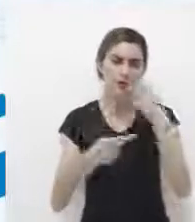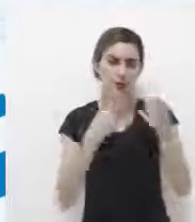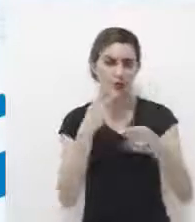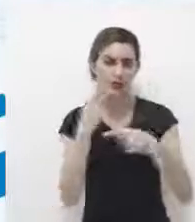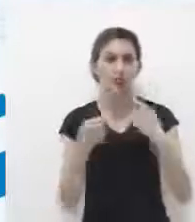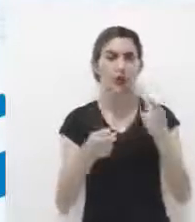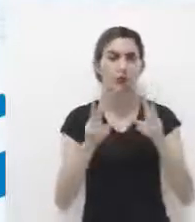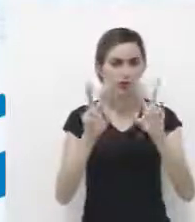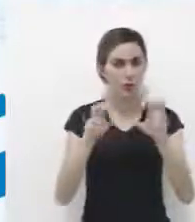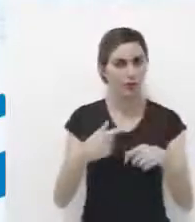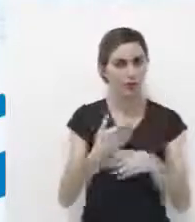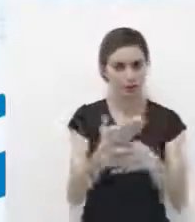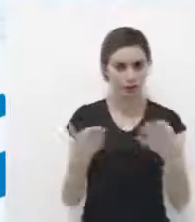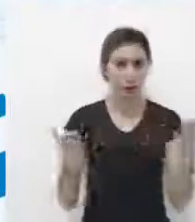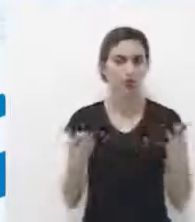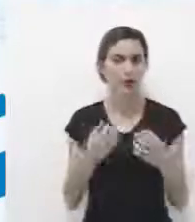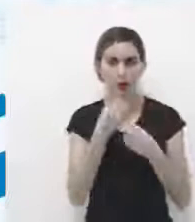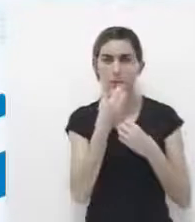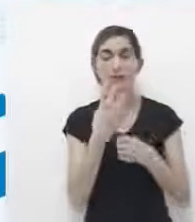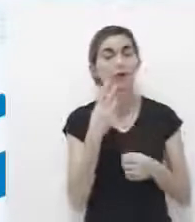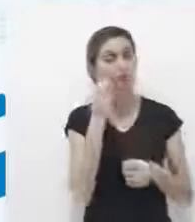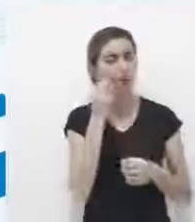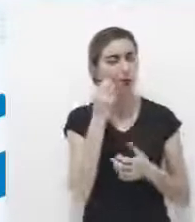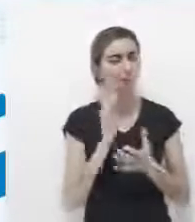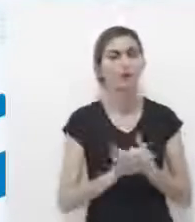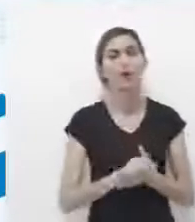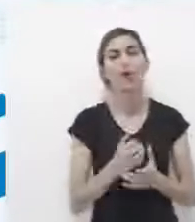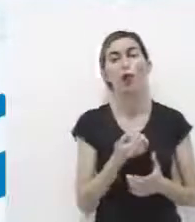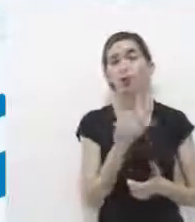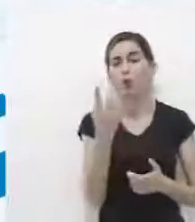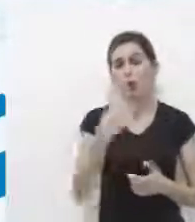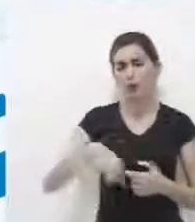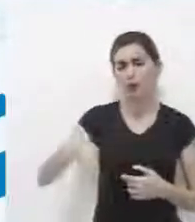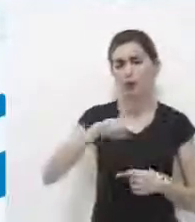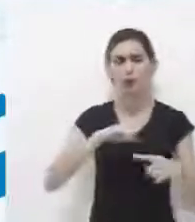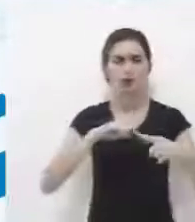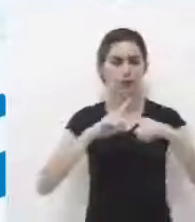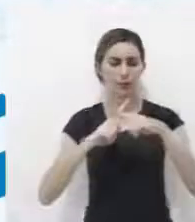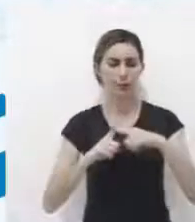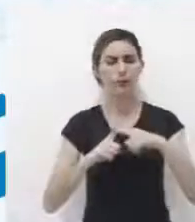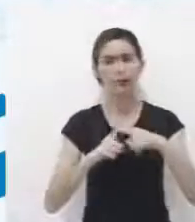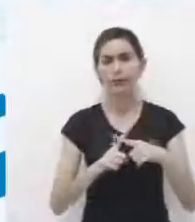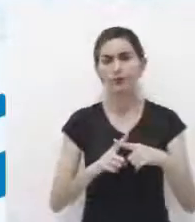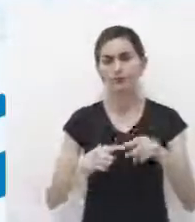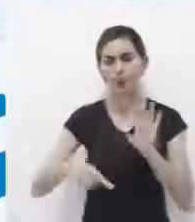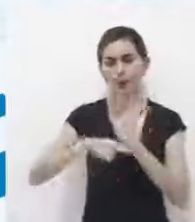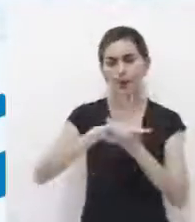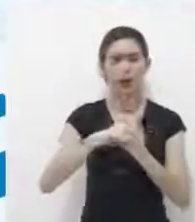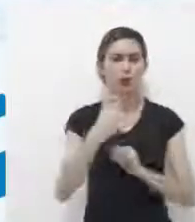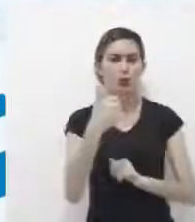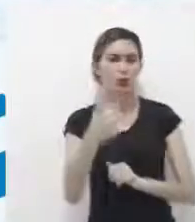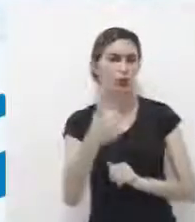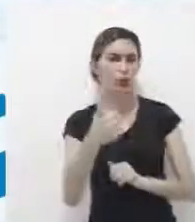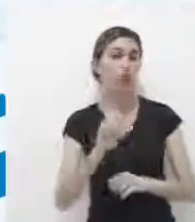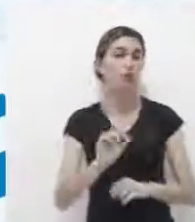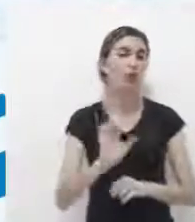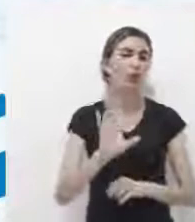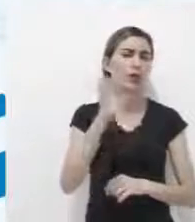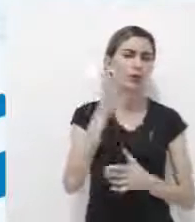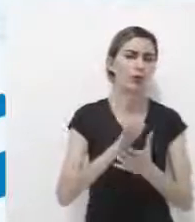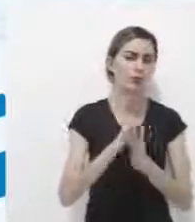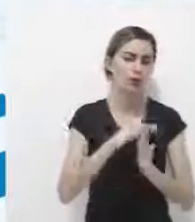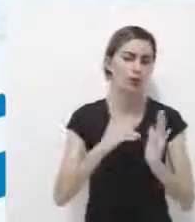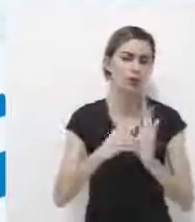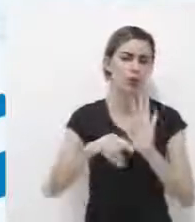professor já falou sobre isso para você, tá bom? Então, vê só. Quando a gente multiplica por menos 1, o que